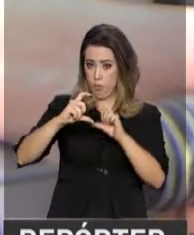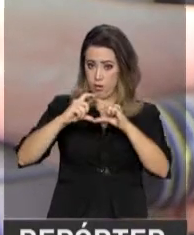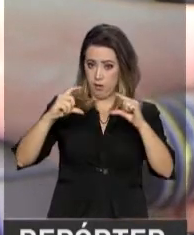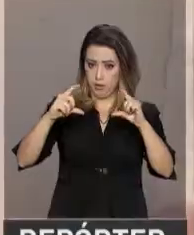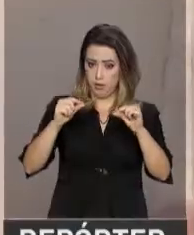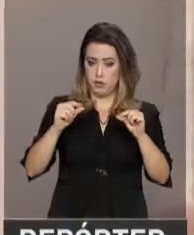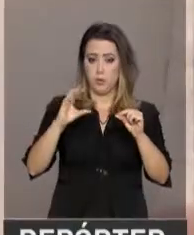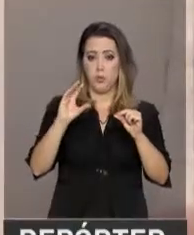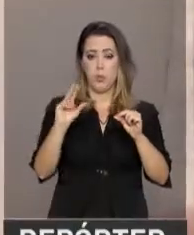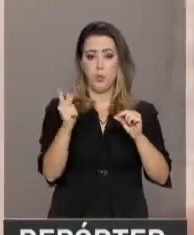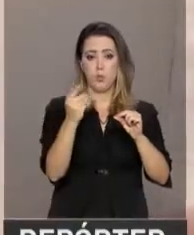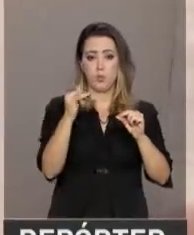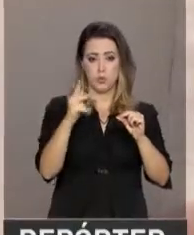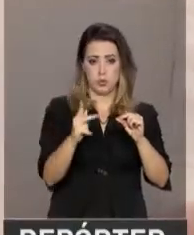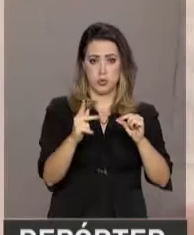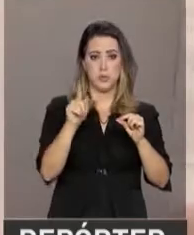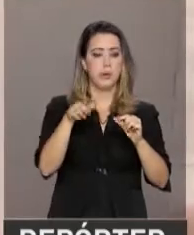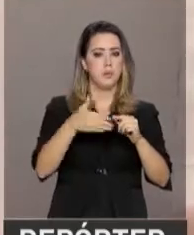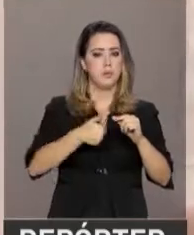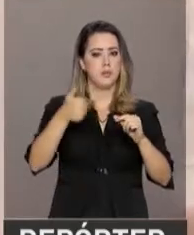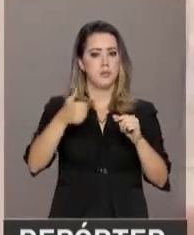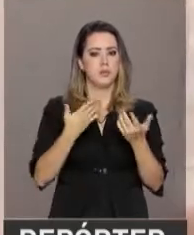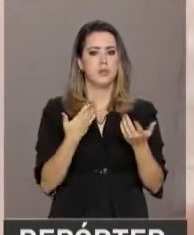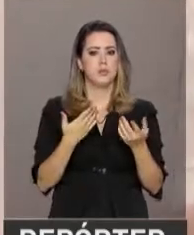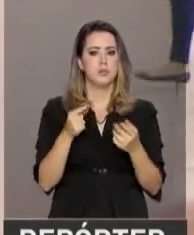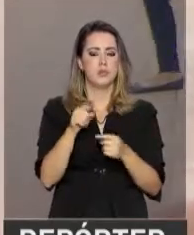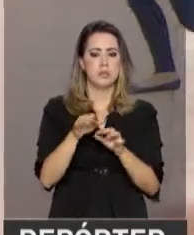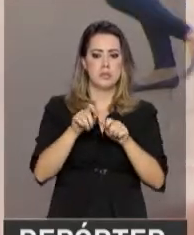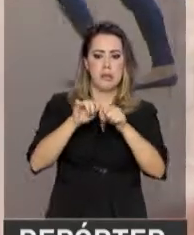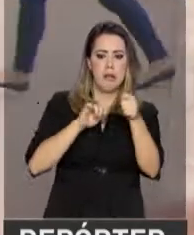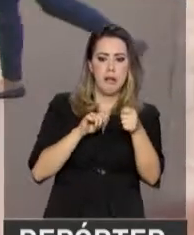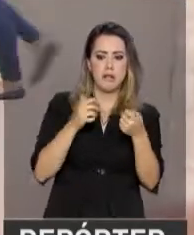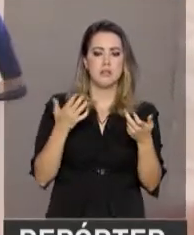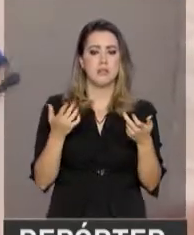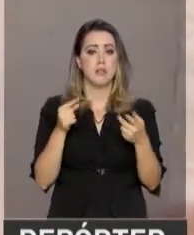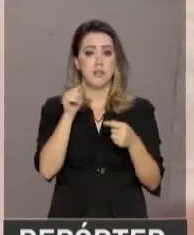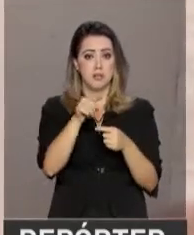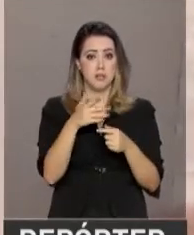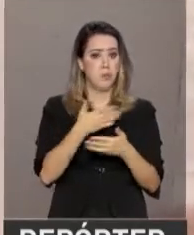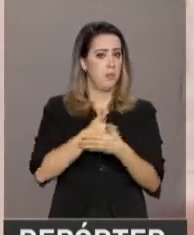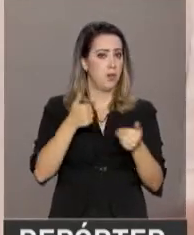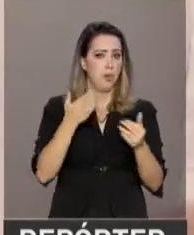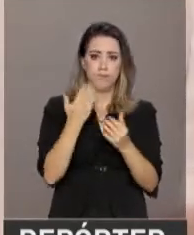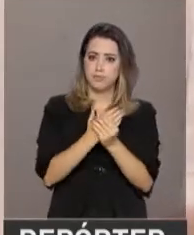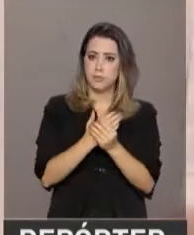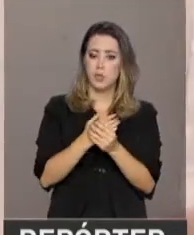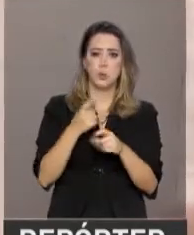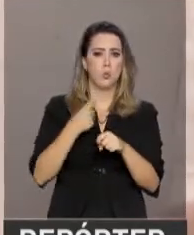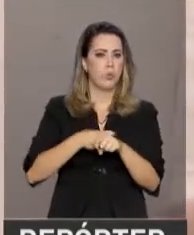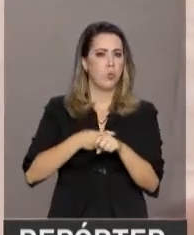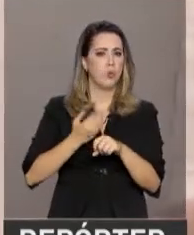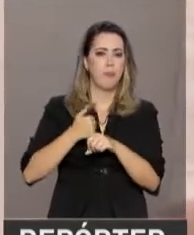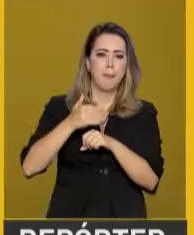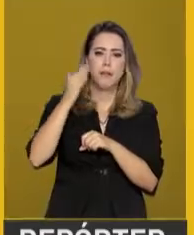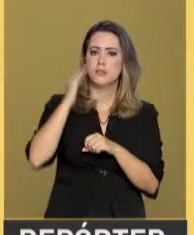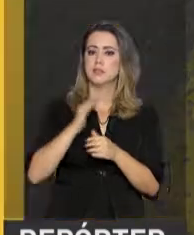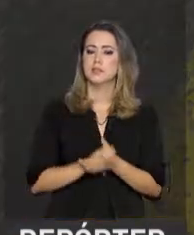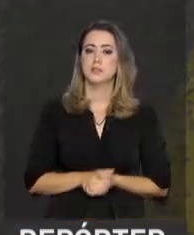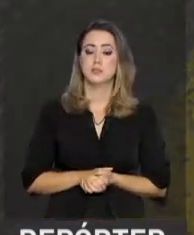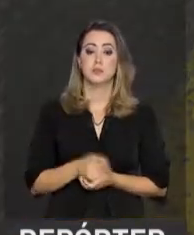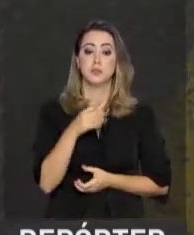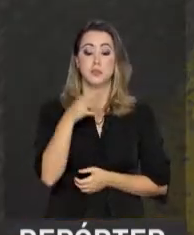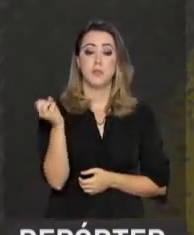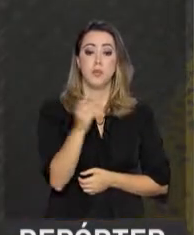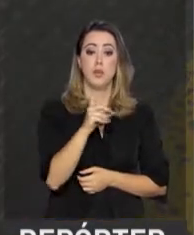vai ficar melhor. A gente sempre carrega na carteira, fica fácil de rasgar a atual, né? E essa eu acho que vai ser mais resistente. Vai durar um pouco mais. A